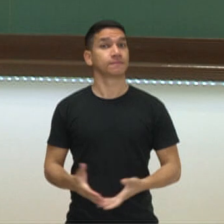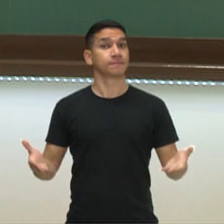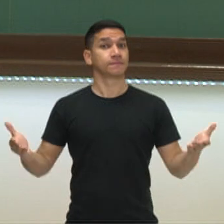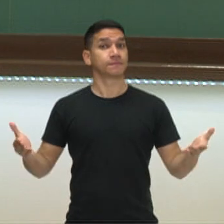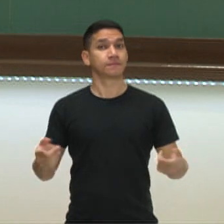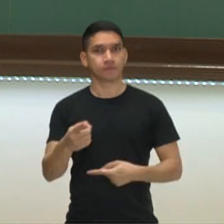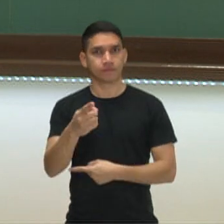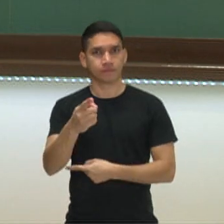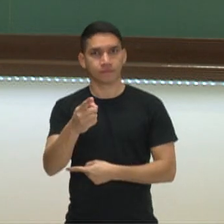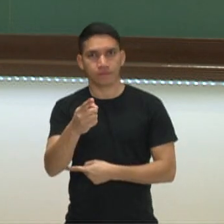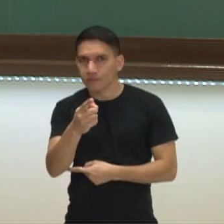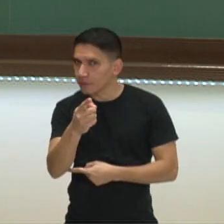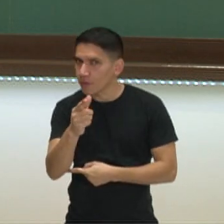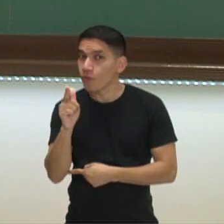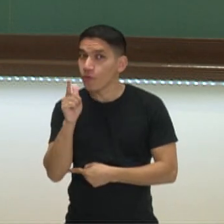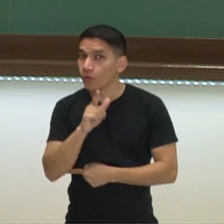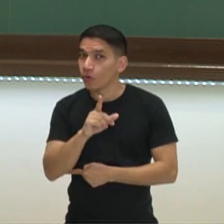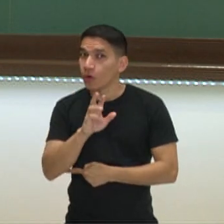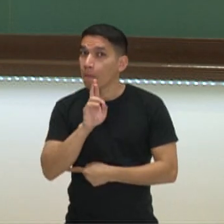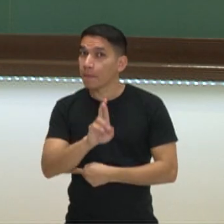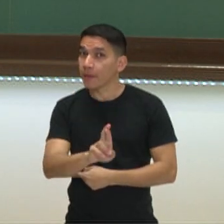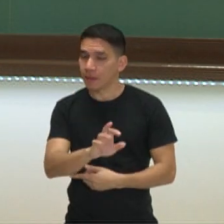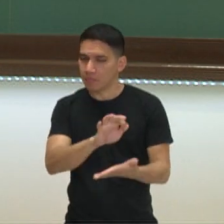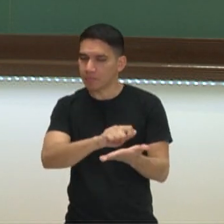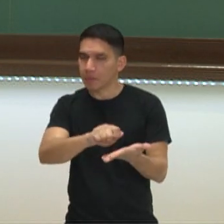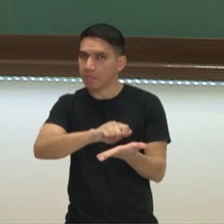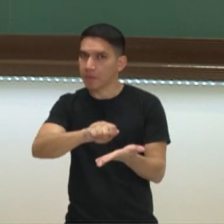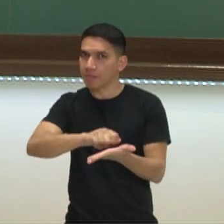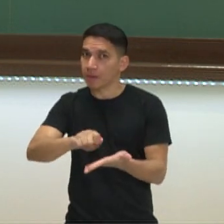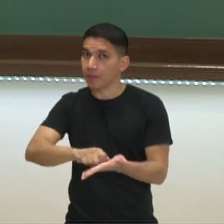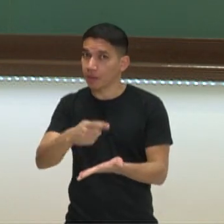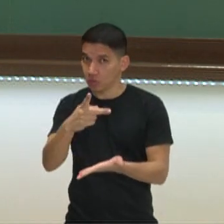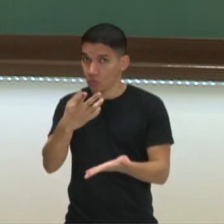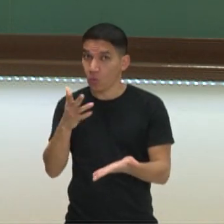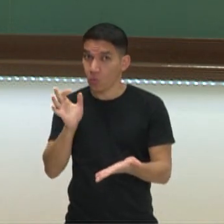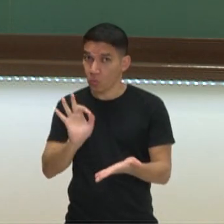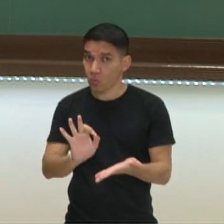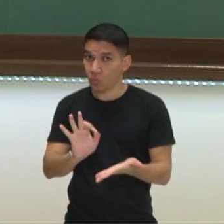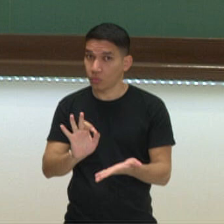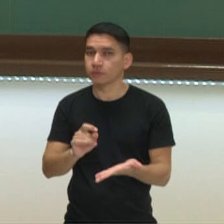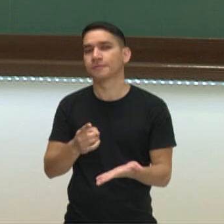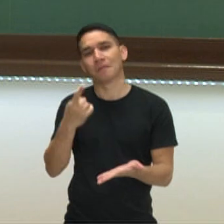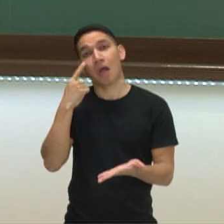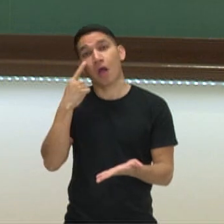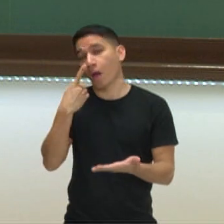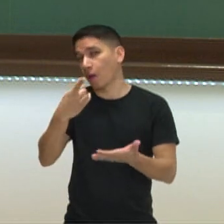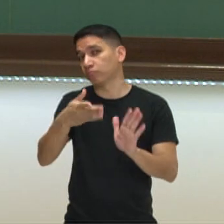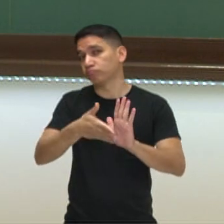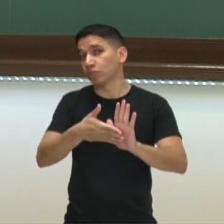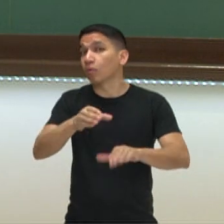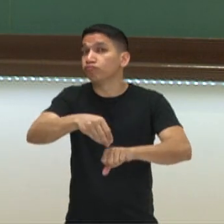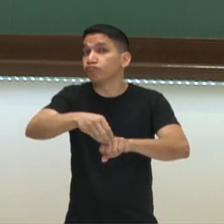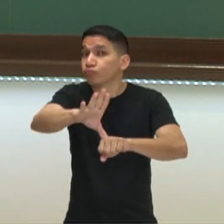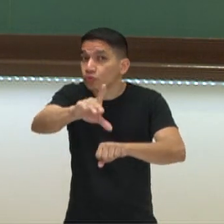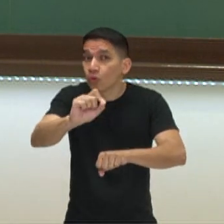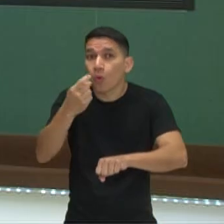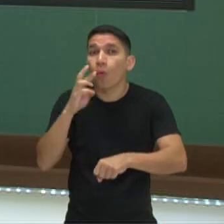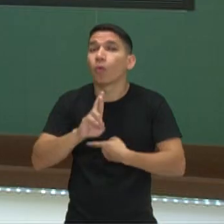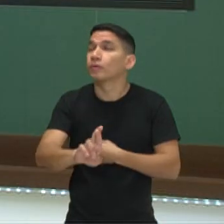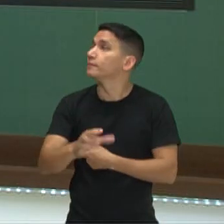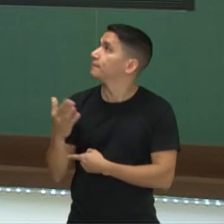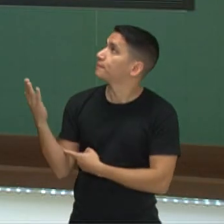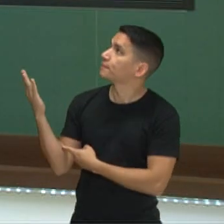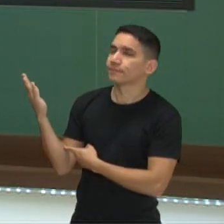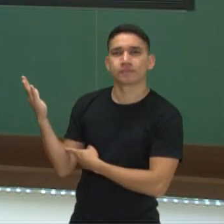E então, você aí colocou a sua resposta em seu caderno? Vamos ver então uma proposta de resposta, né?